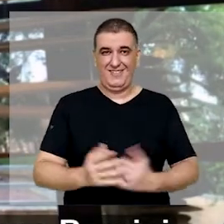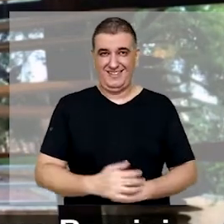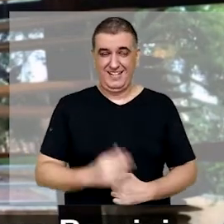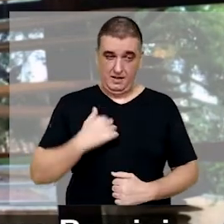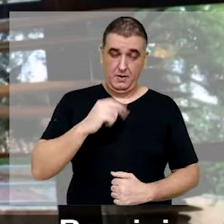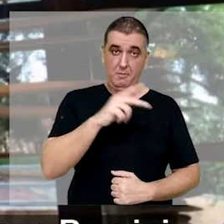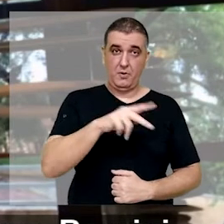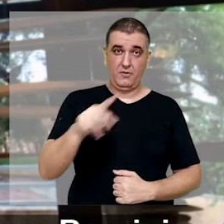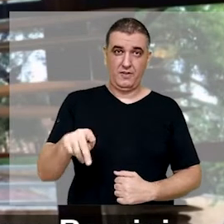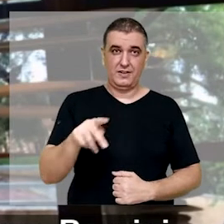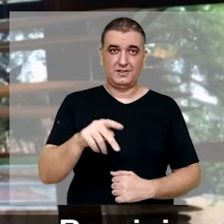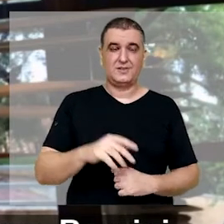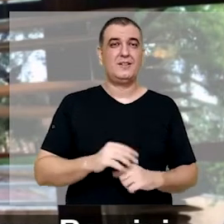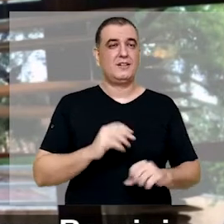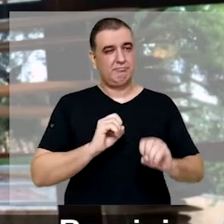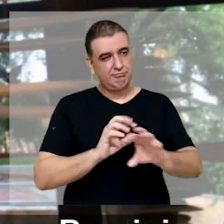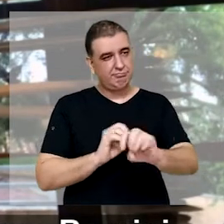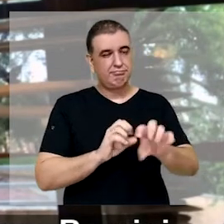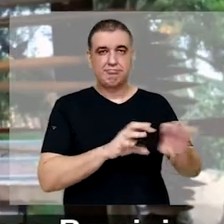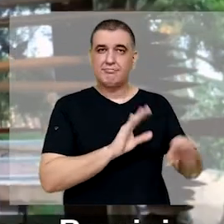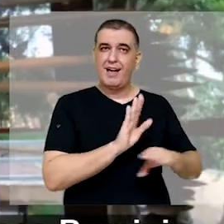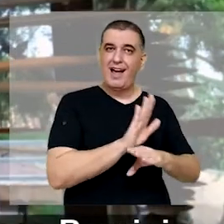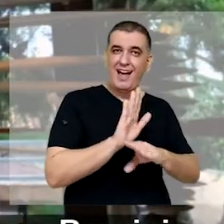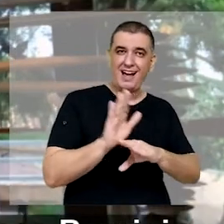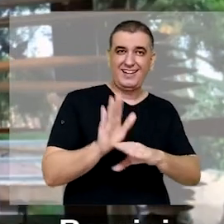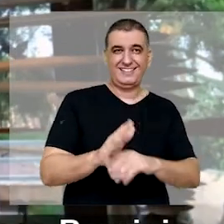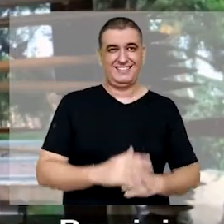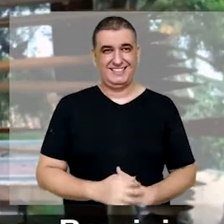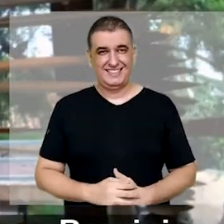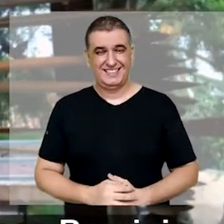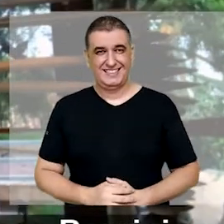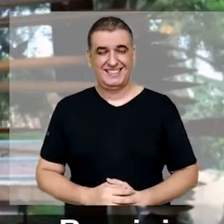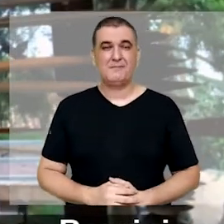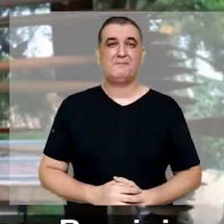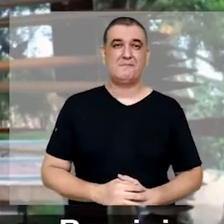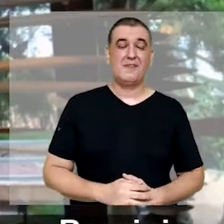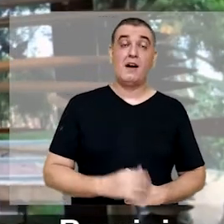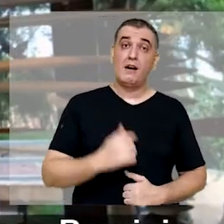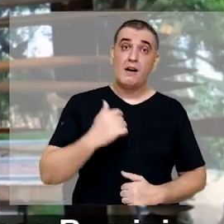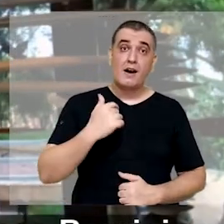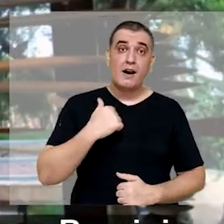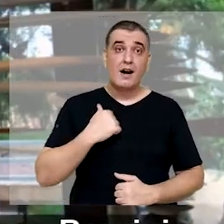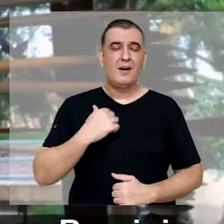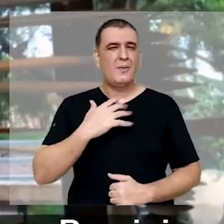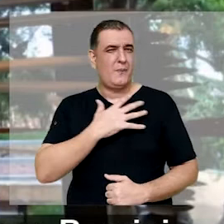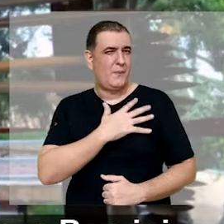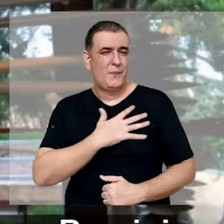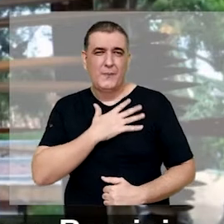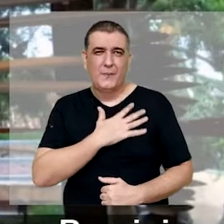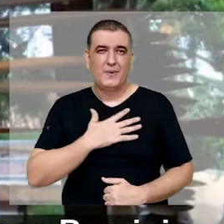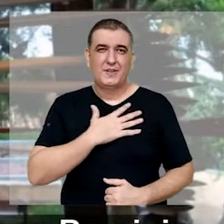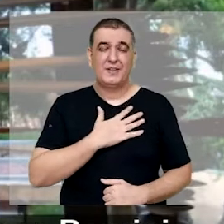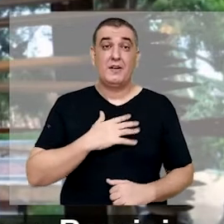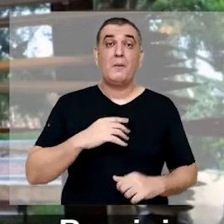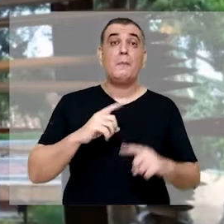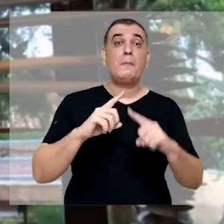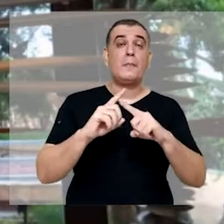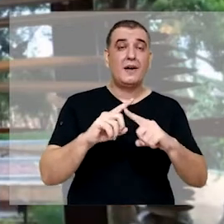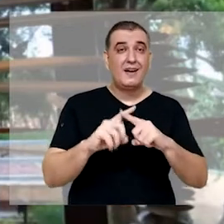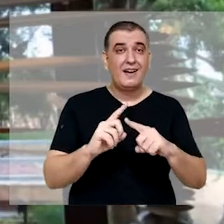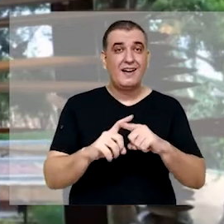do Departamento de Artes Plásticas. Vejo no Bernini algo que me fascina, porque ele tem a questão da diagonalidade,